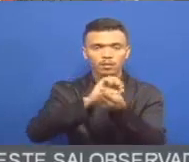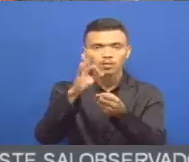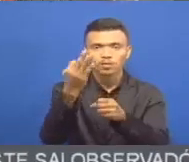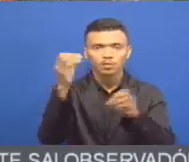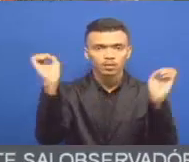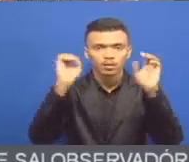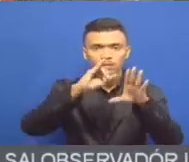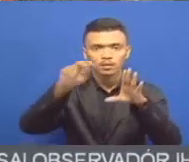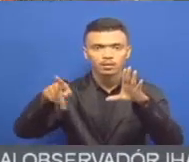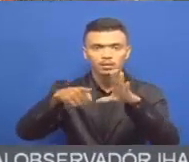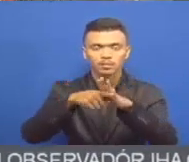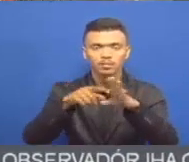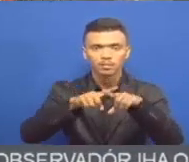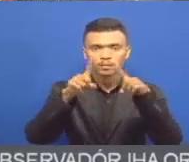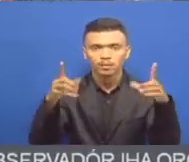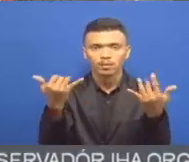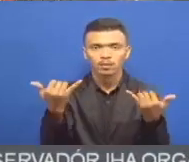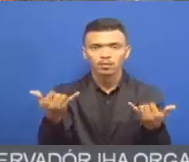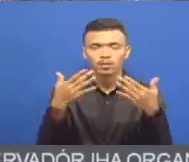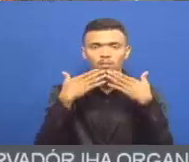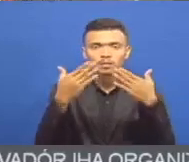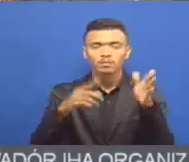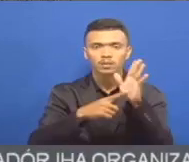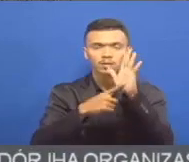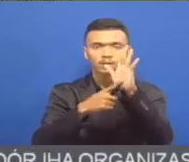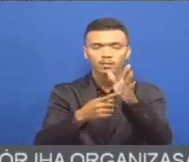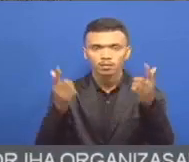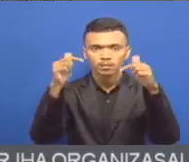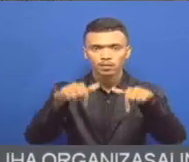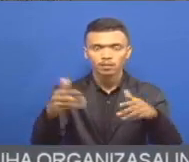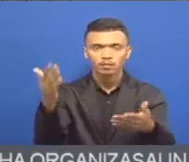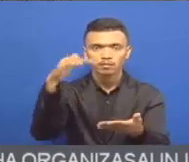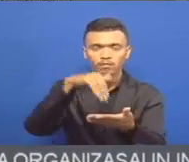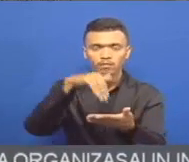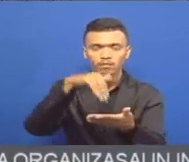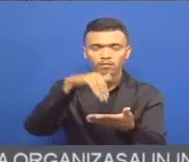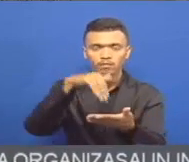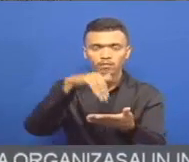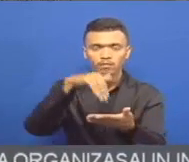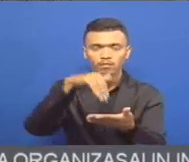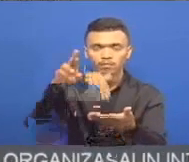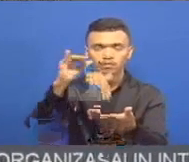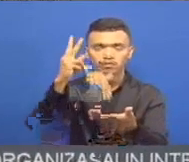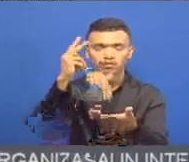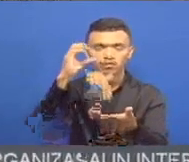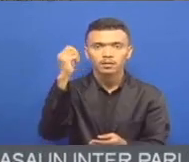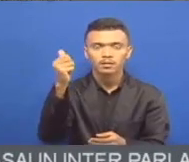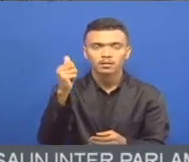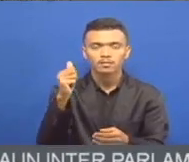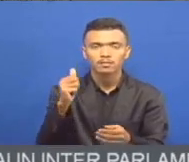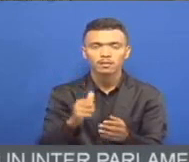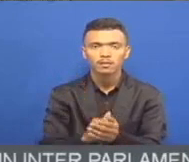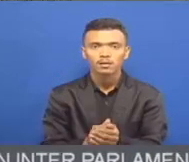mas bem agora ita agradece porque a delegação é mais fila fali. Chairman Fundação Prêmio Princesa Mahachakri,